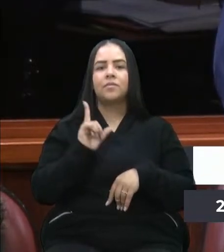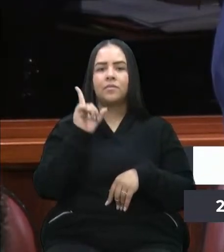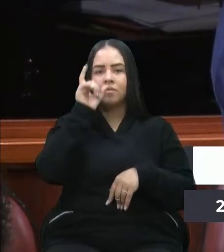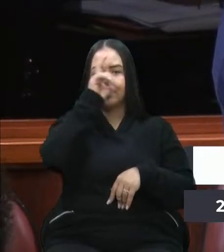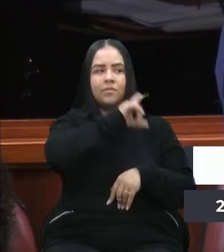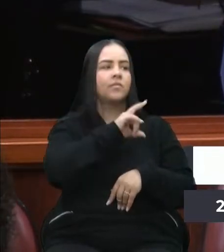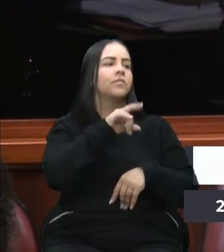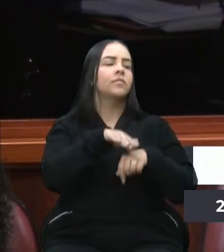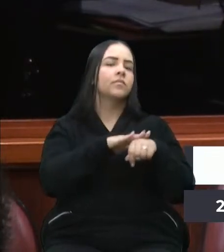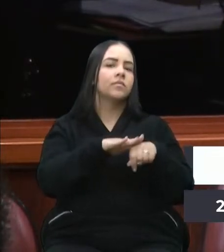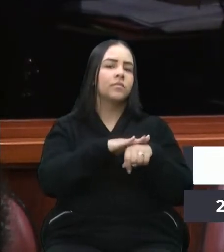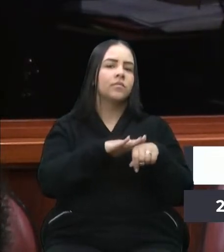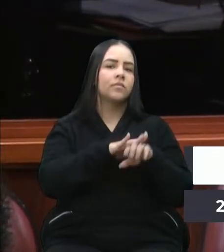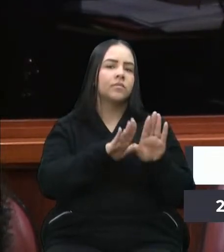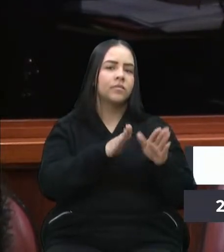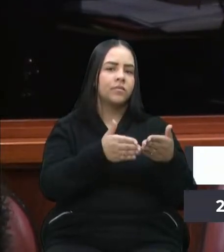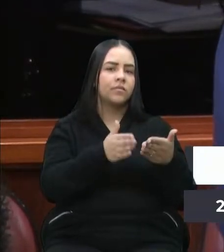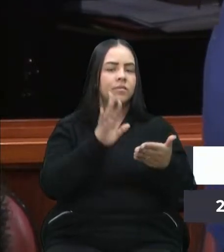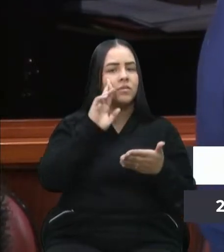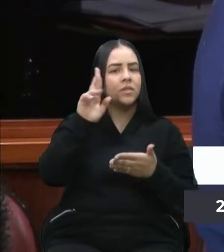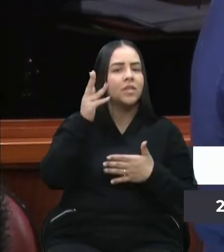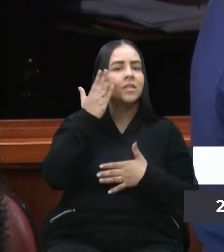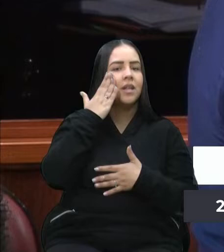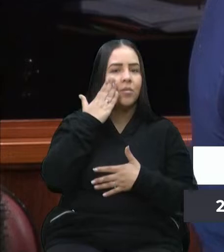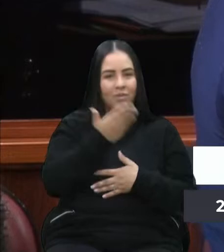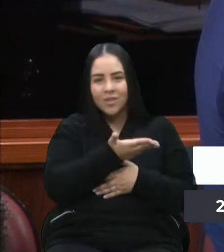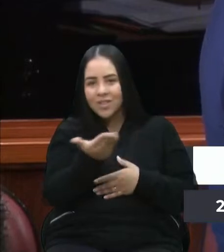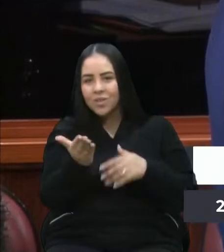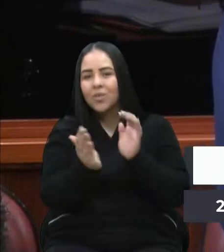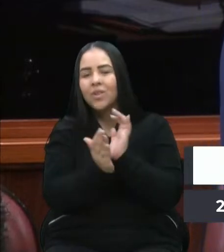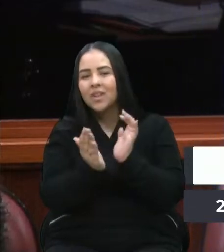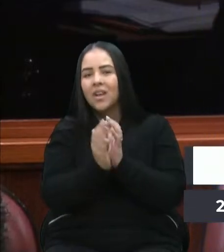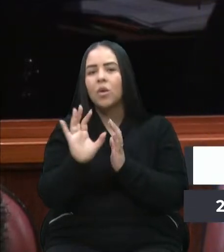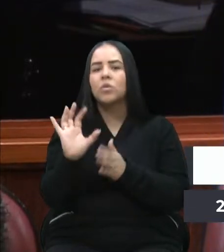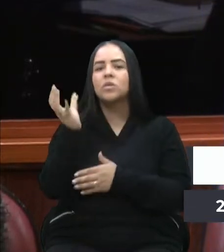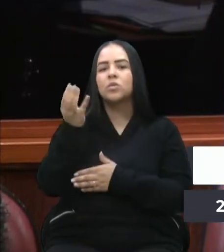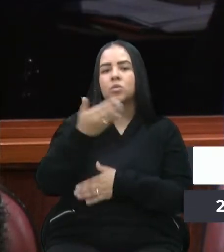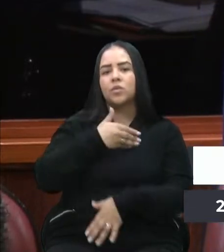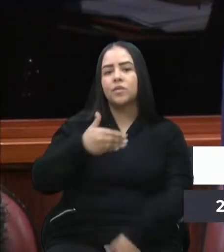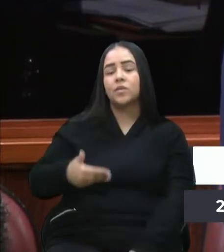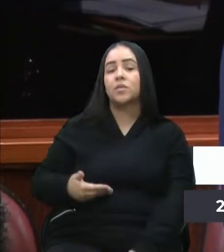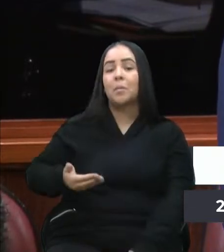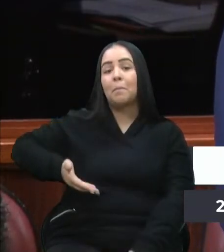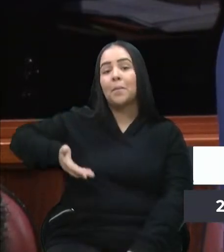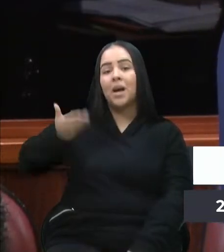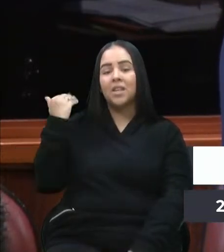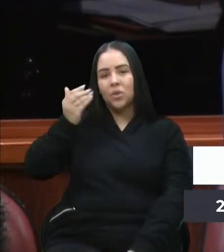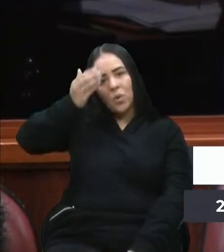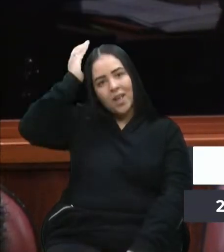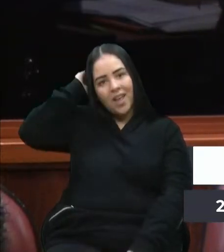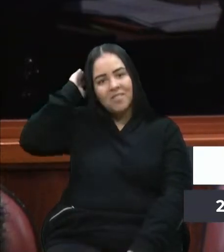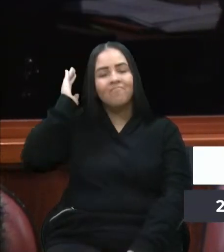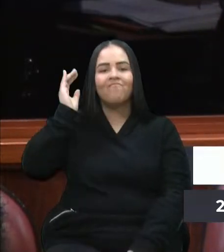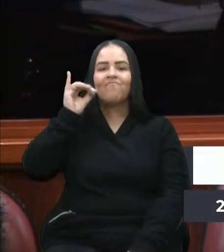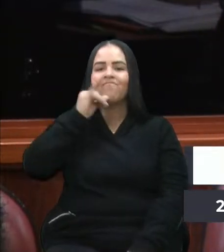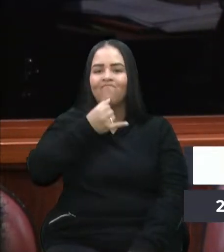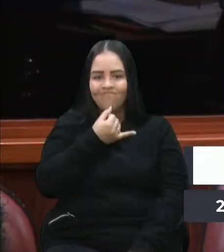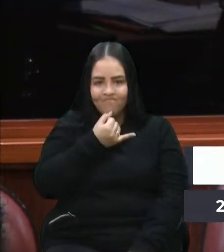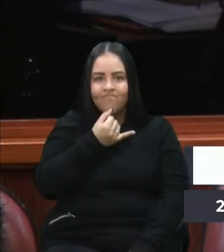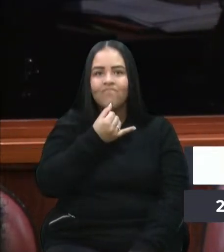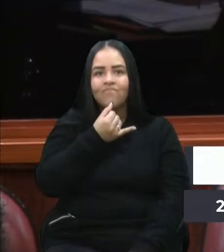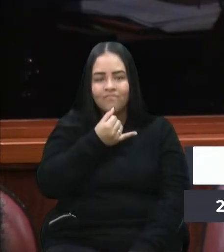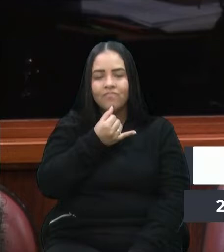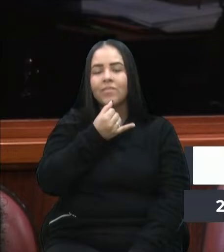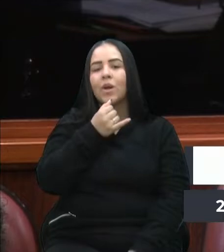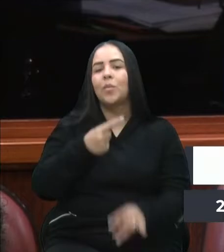com a comissão de diretores. E sabem, colegas diretores, isso acontecia no governo Guerra, né? Infelizmente. No